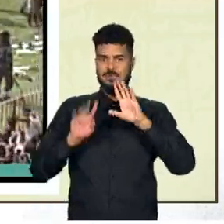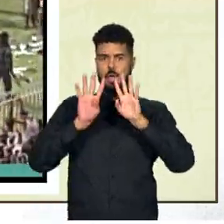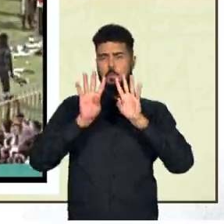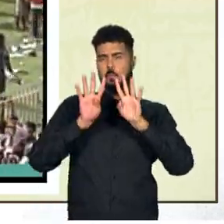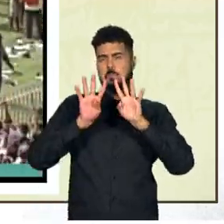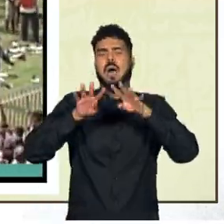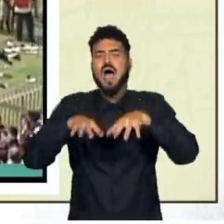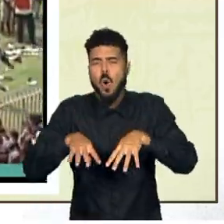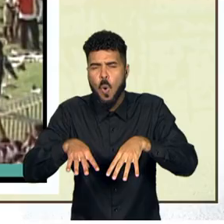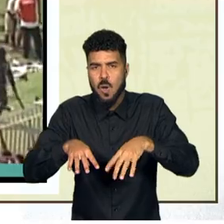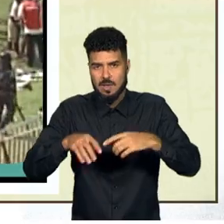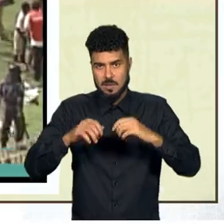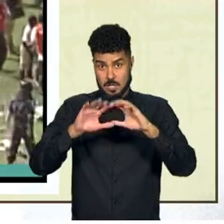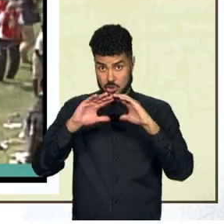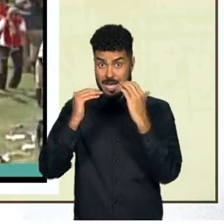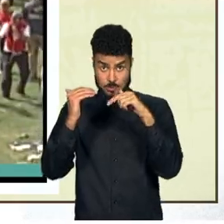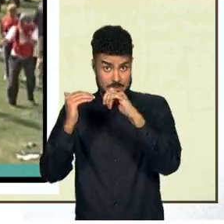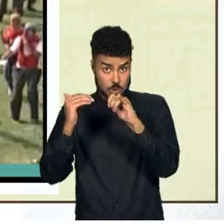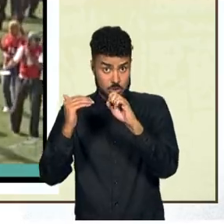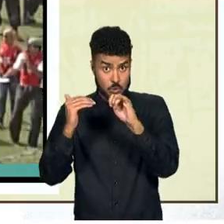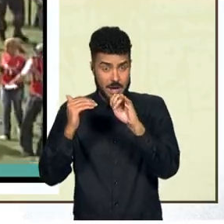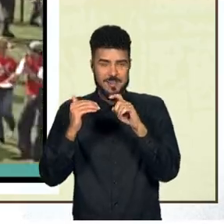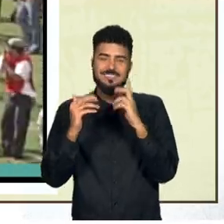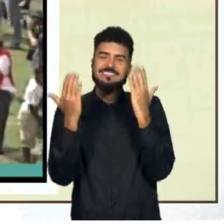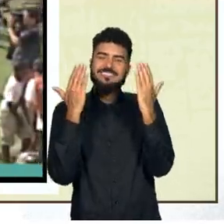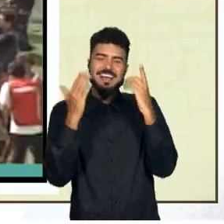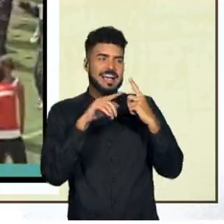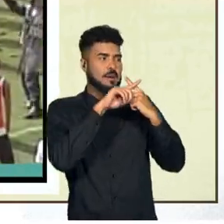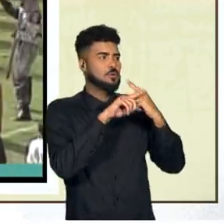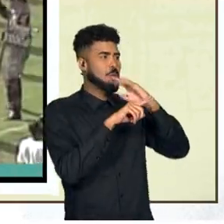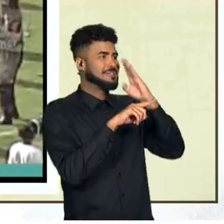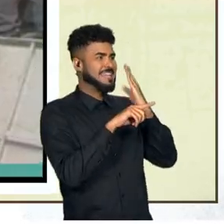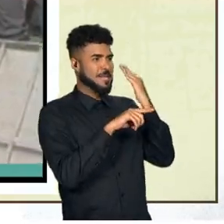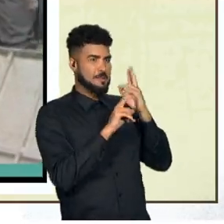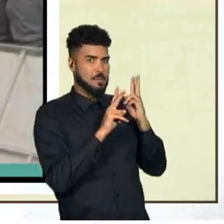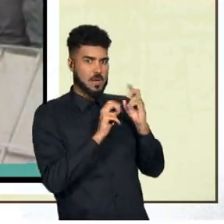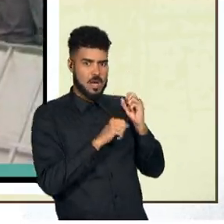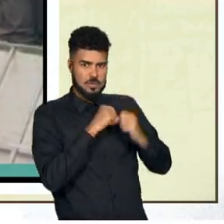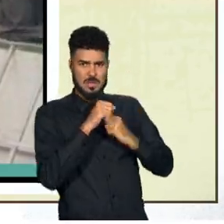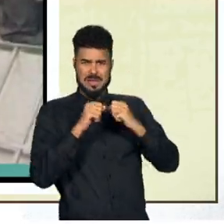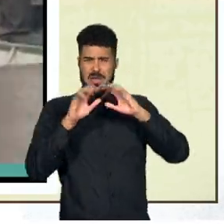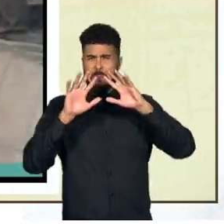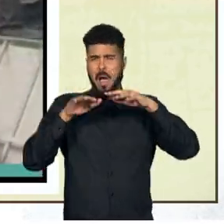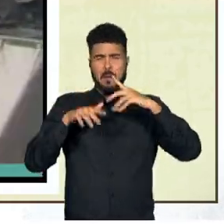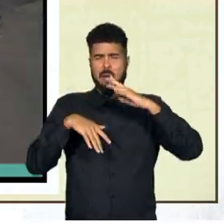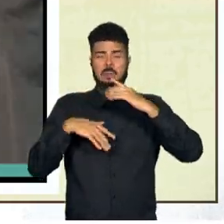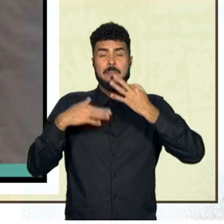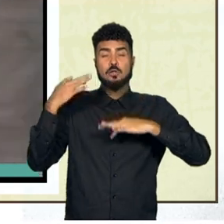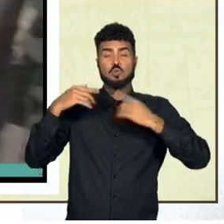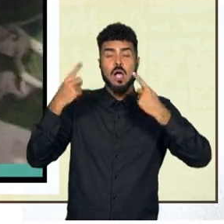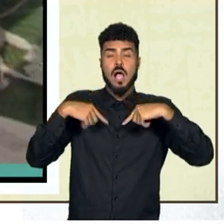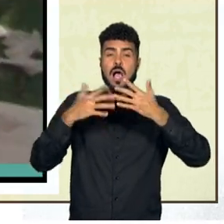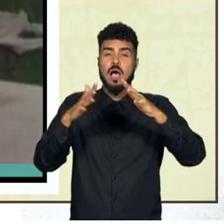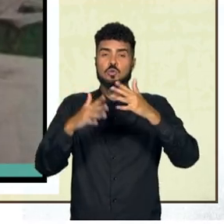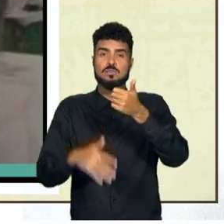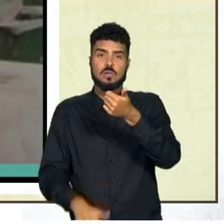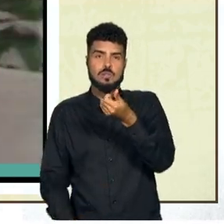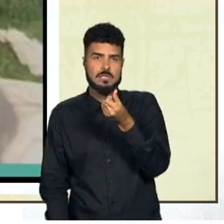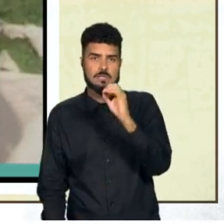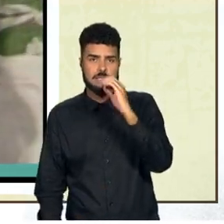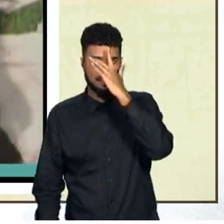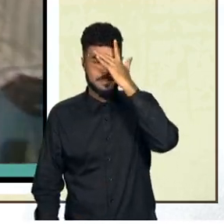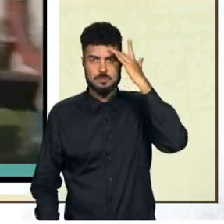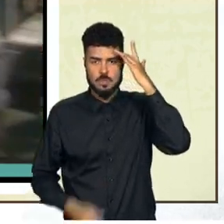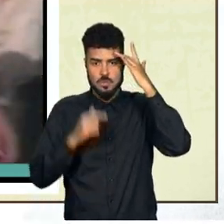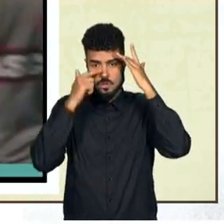de São Januário. No equivalente ao Campeonato Brasileiro daquele ano, o acidente deixa cerca de 160